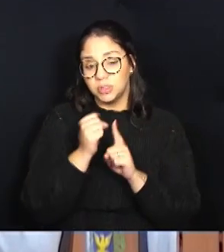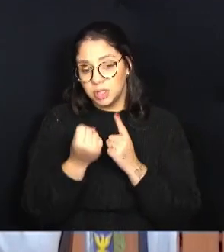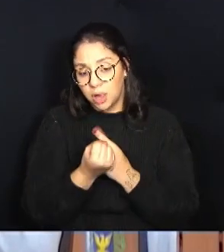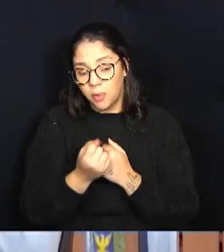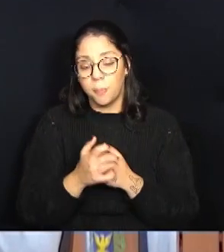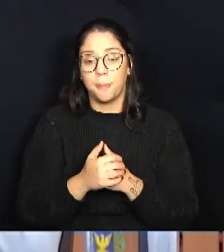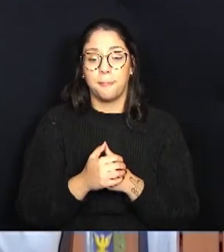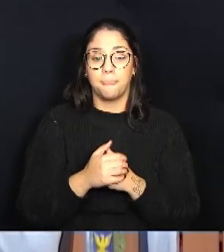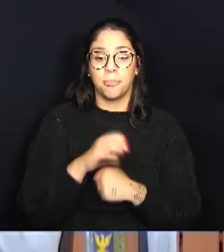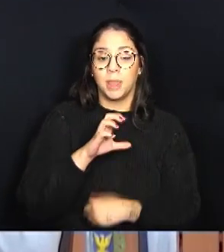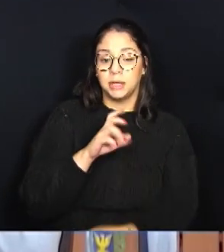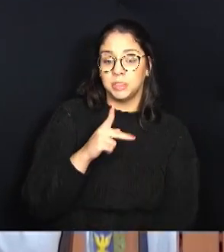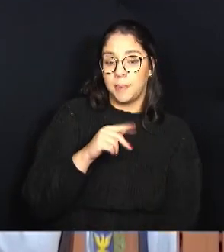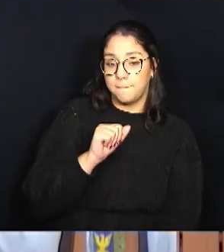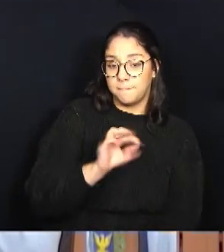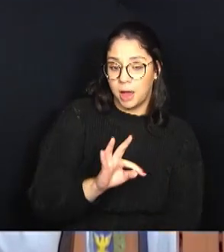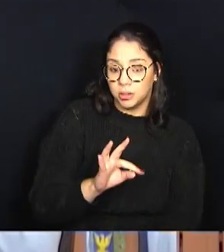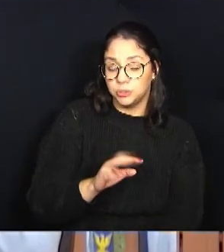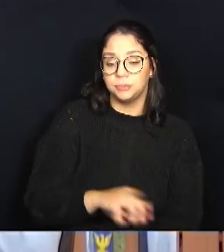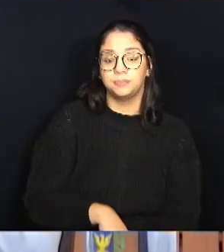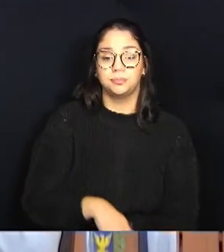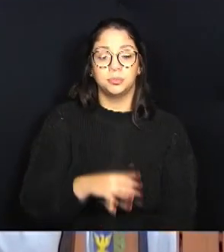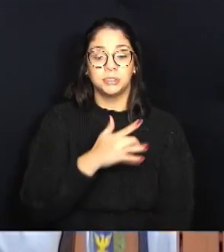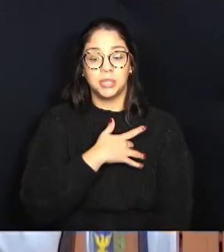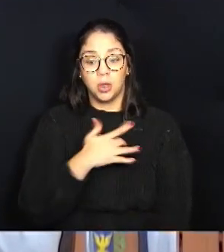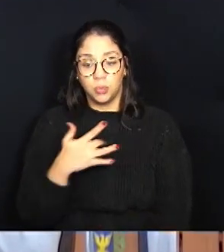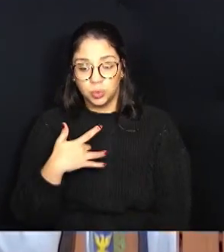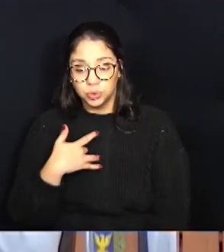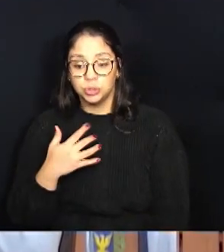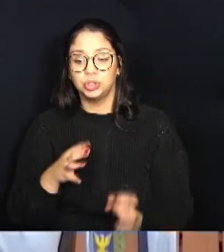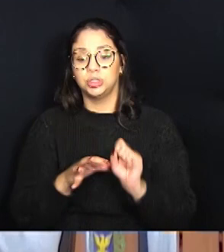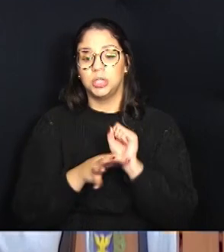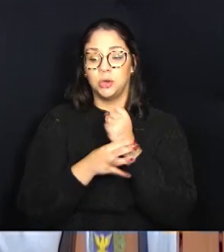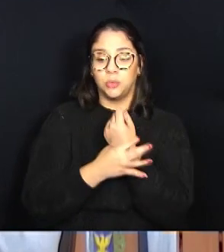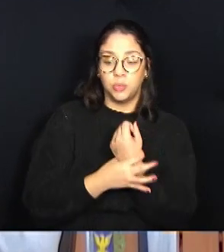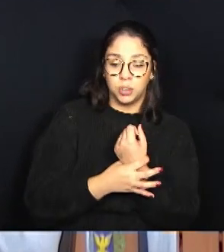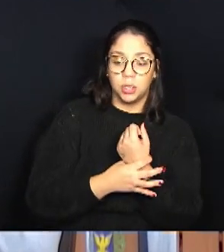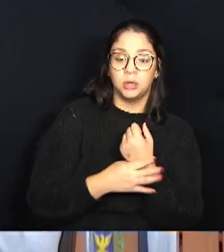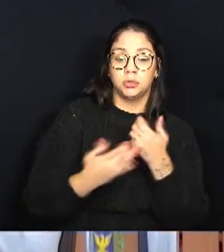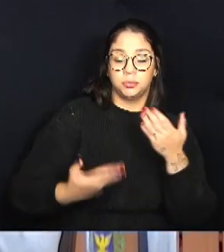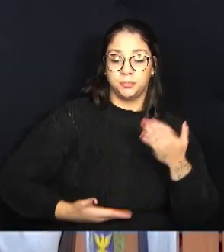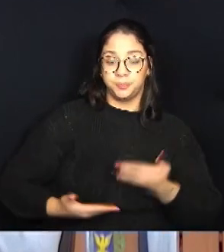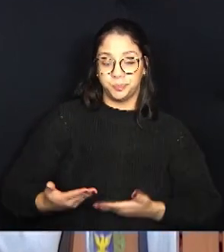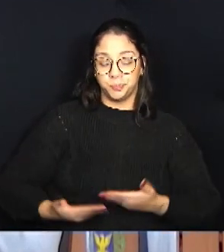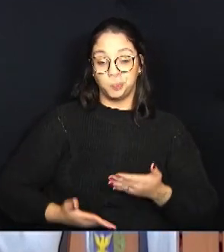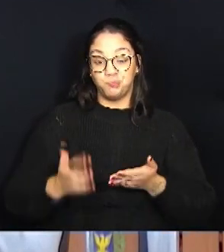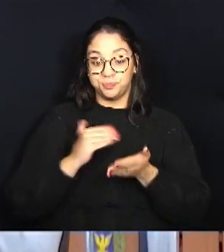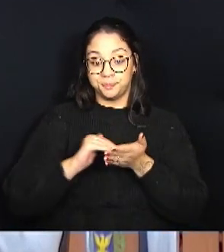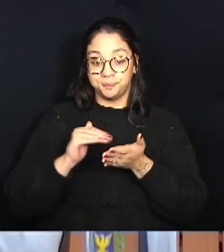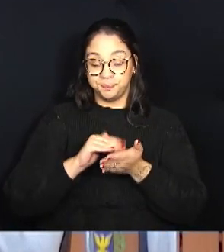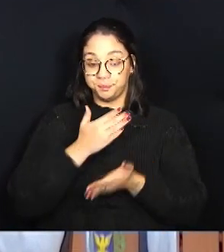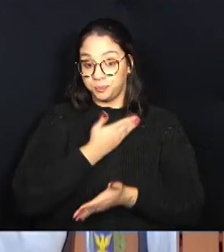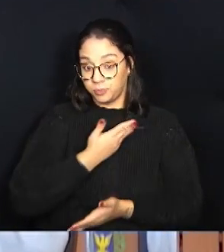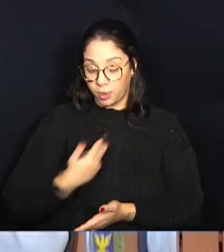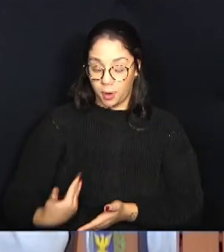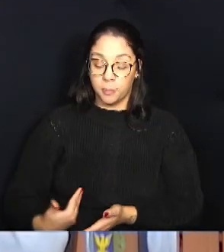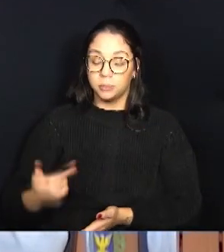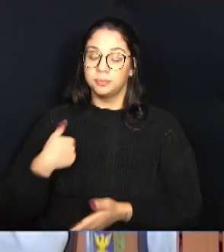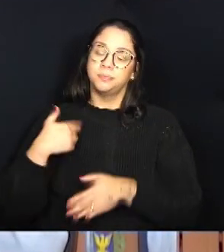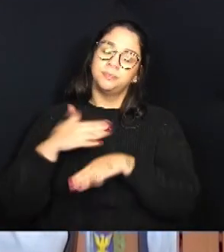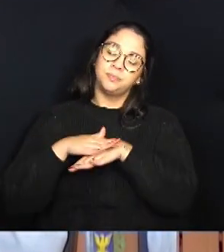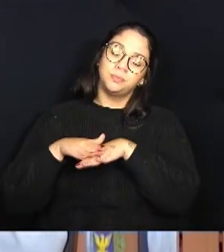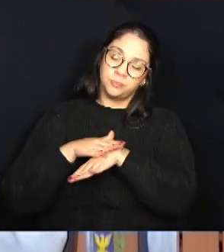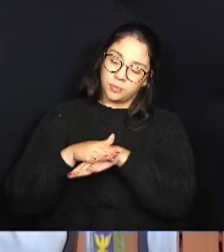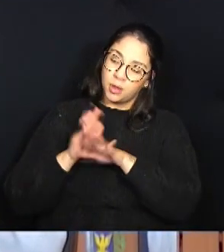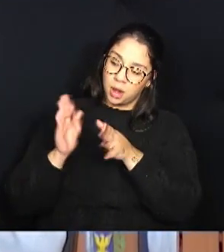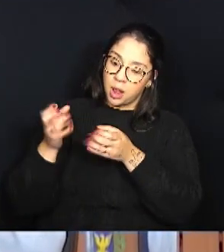o CEPAT, a saúde, a segurança, Secretaria de Serviços Públicos. Eu estava conversando, como eu disse para o senhor